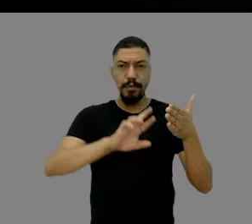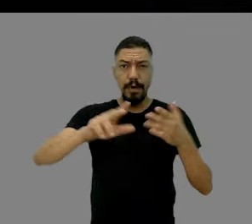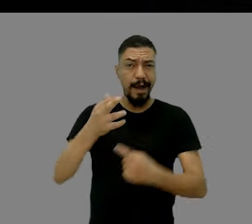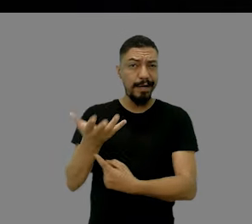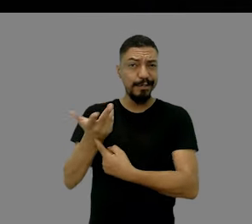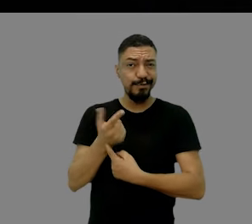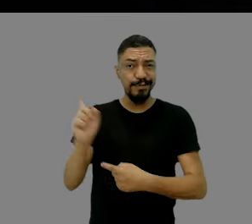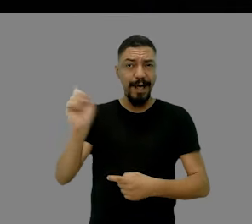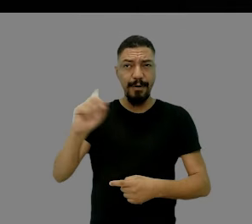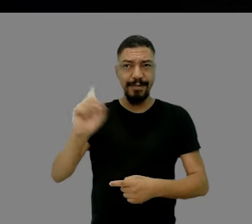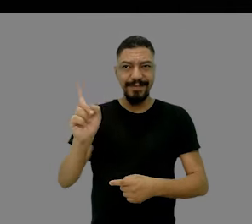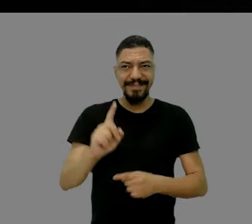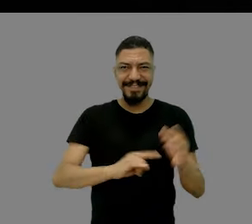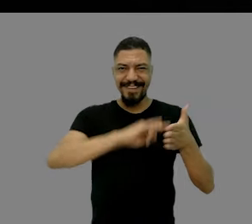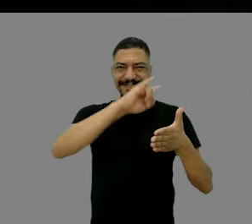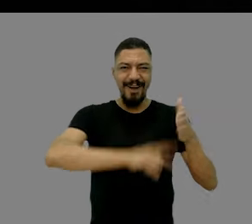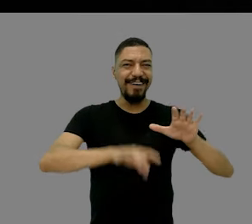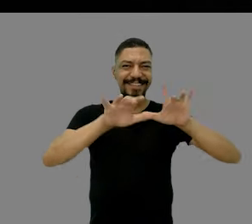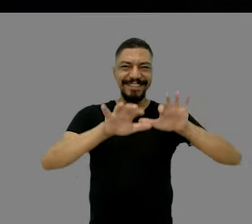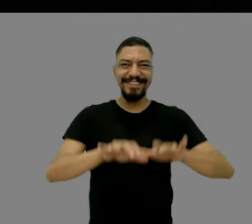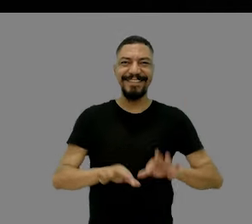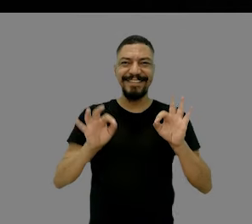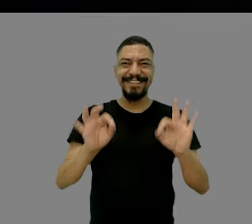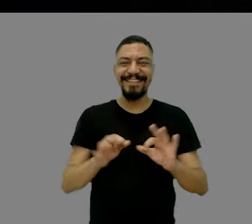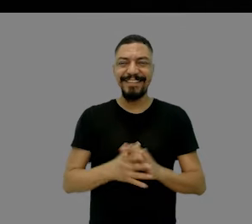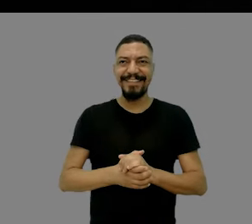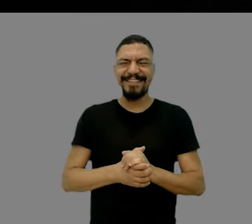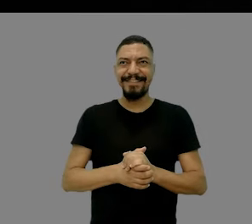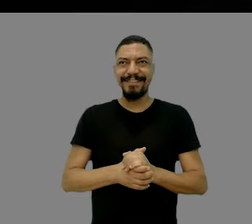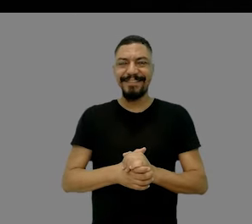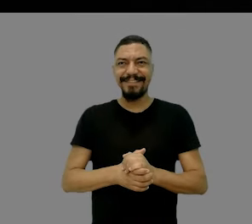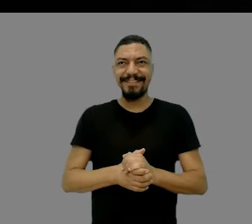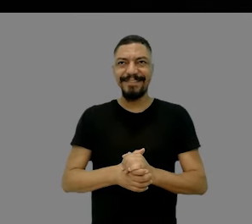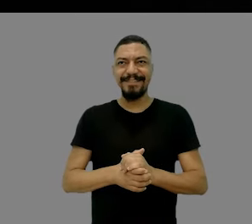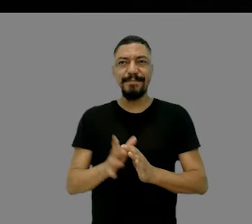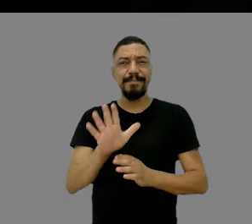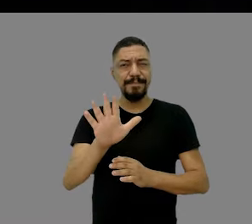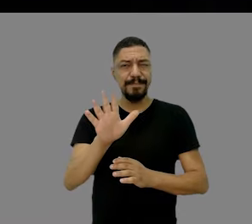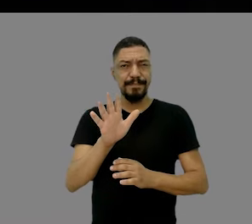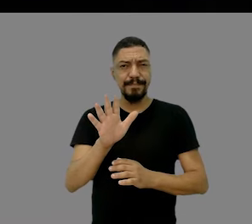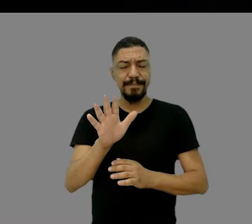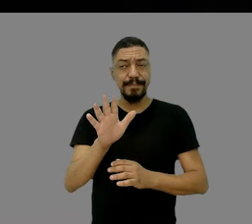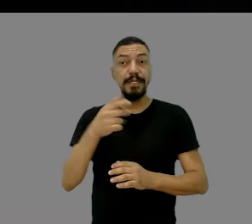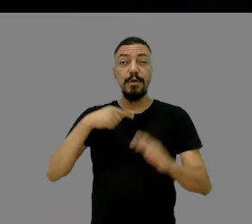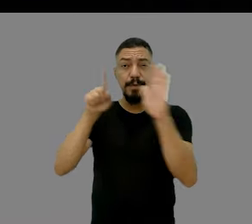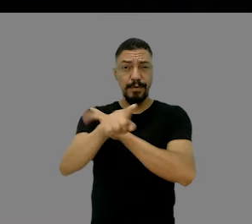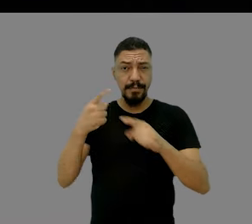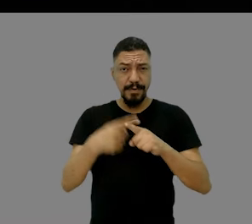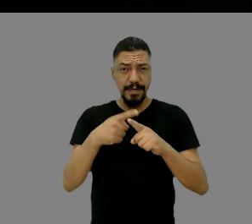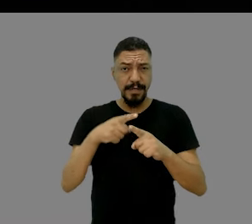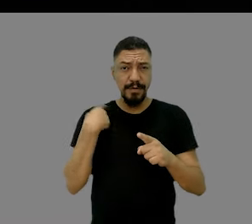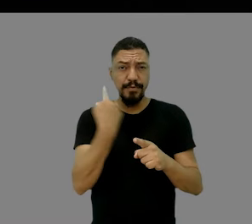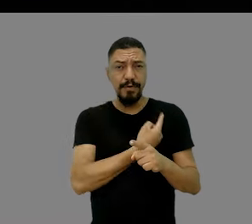Não, você pode até... Eu vou dizer... Mas, sabe por que eu perguntei? Porque a gente está deixando tudo num blog, então o link do blog pode entrar